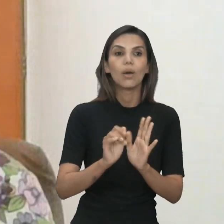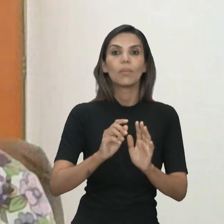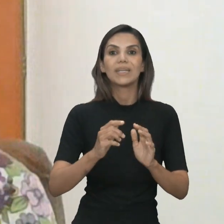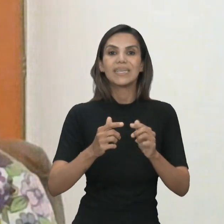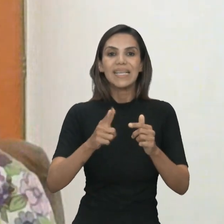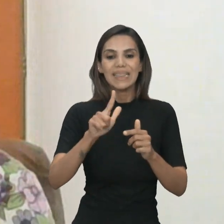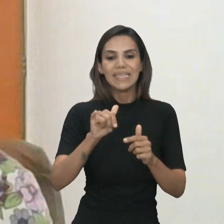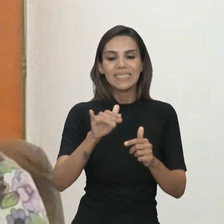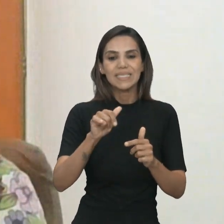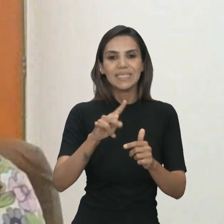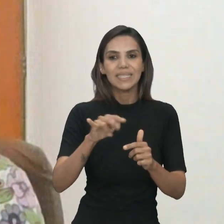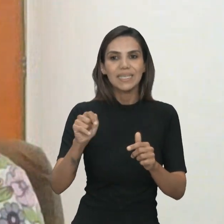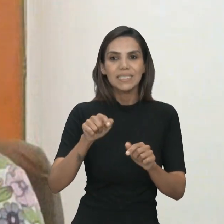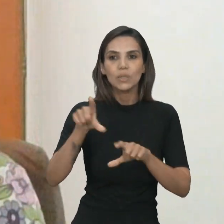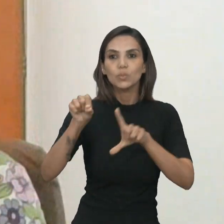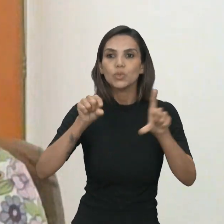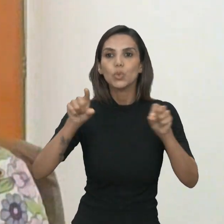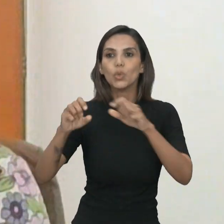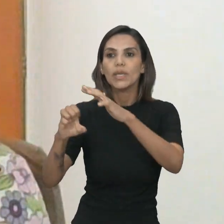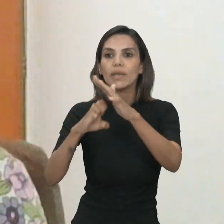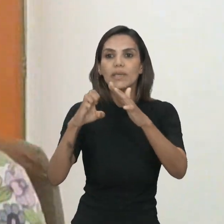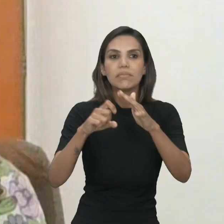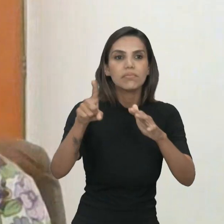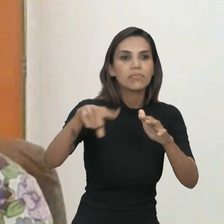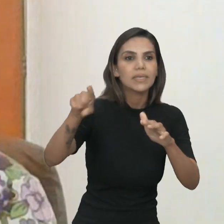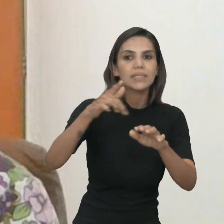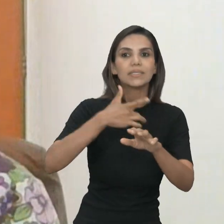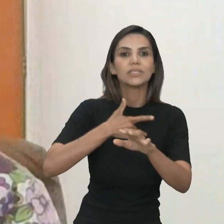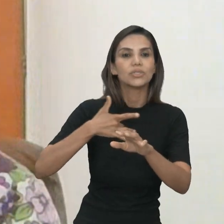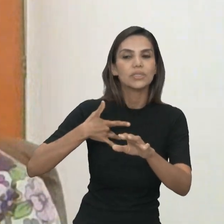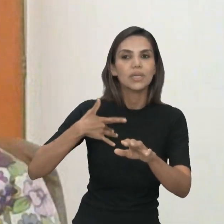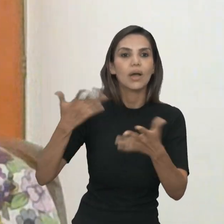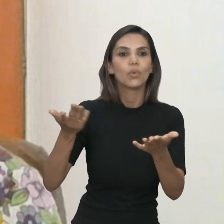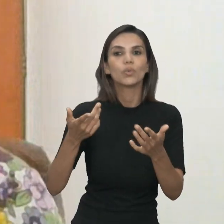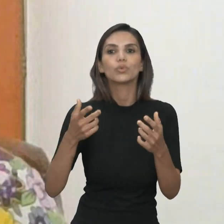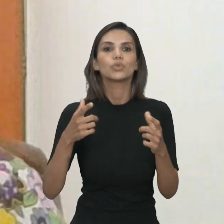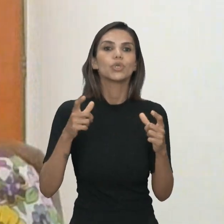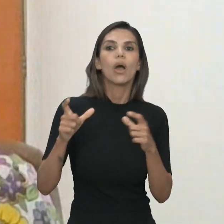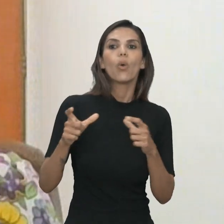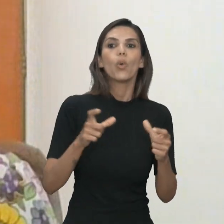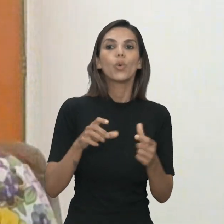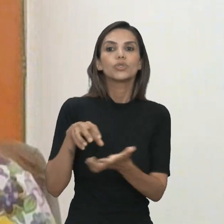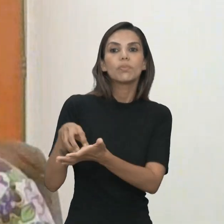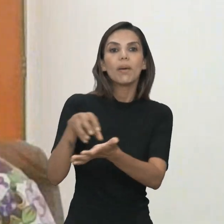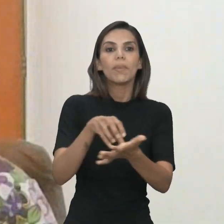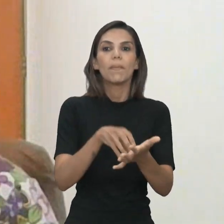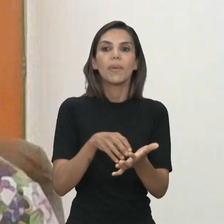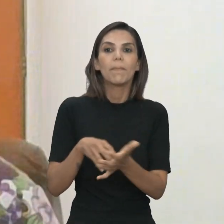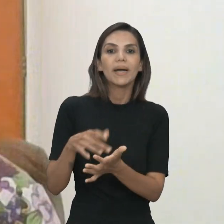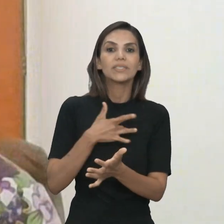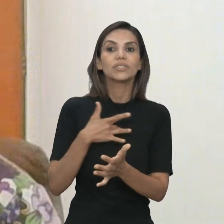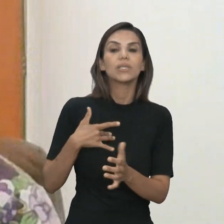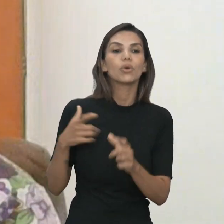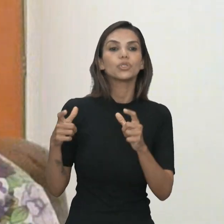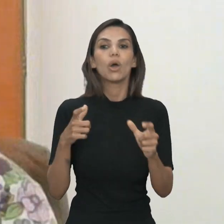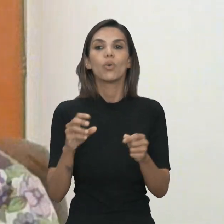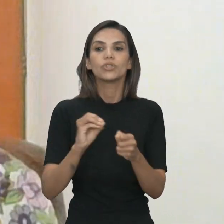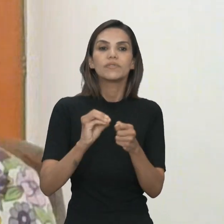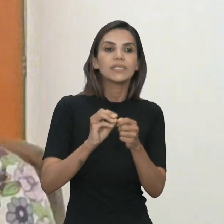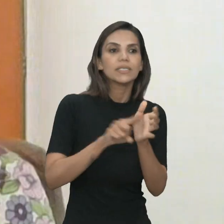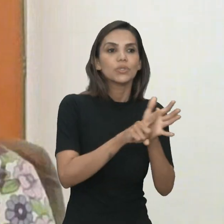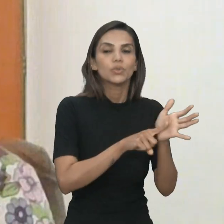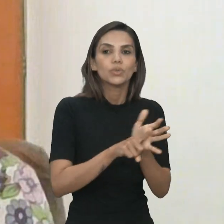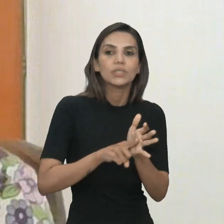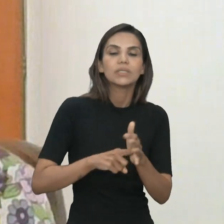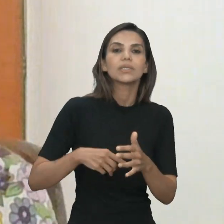adiante esses editais, a gente não conseguia quem fizesse os exames, aí anos foram passando, né? Vários anos se